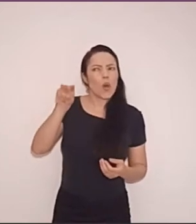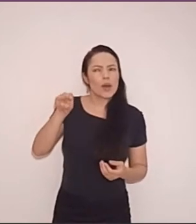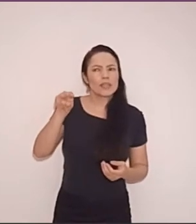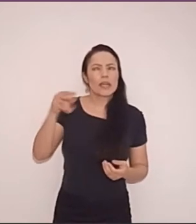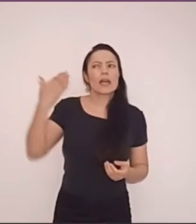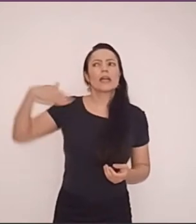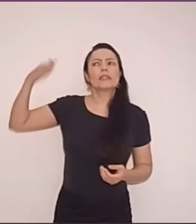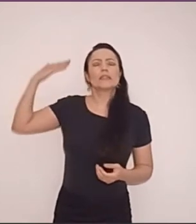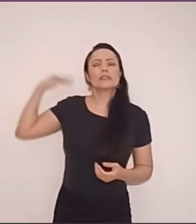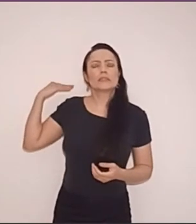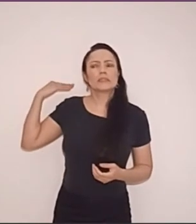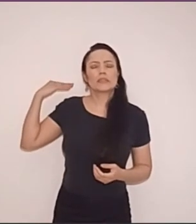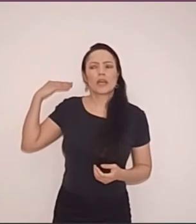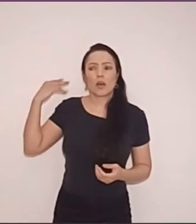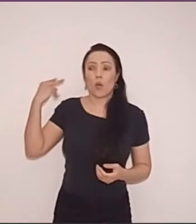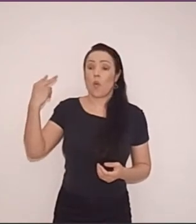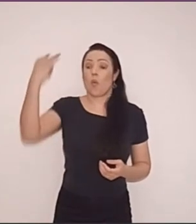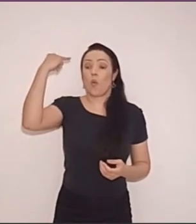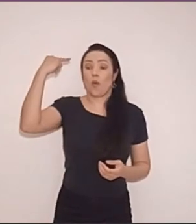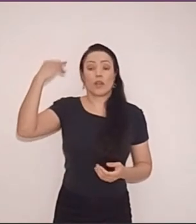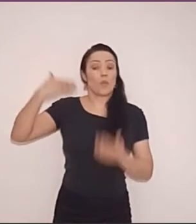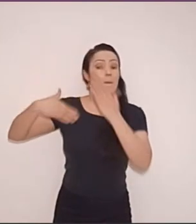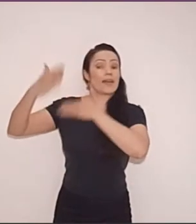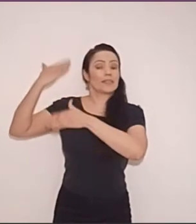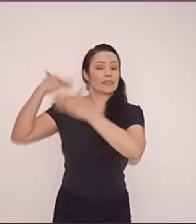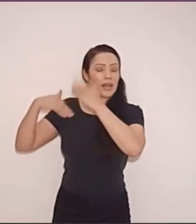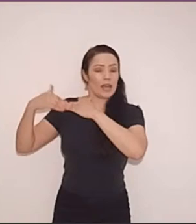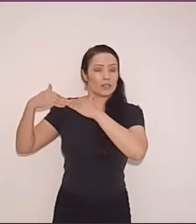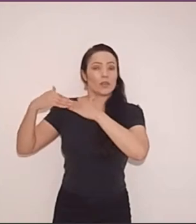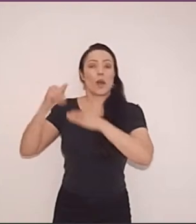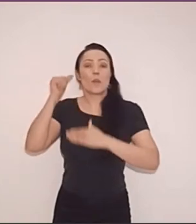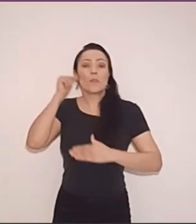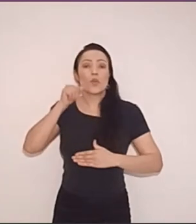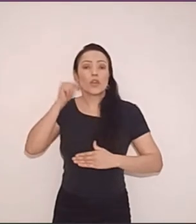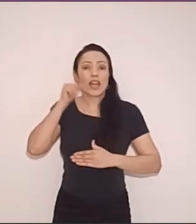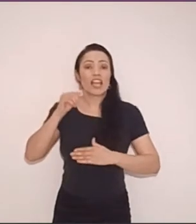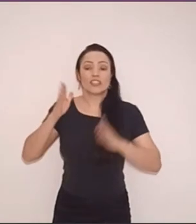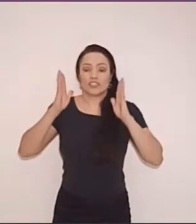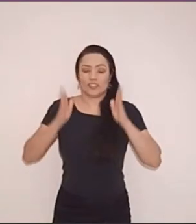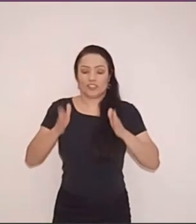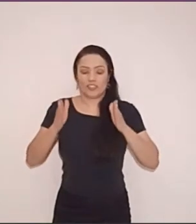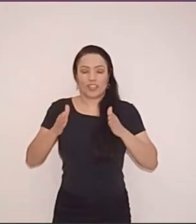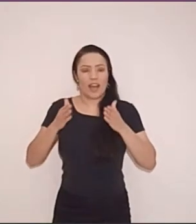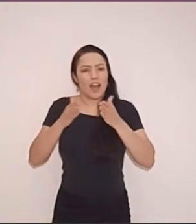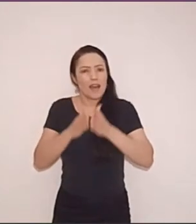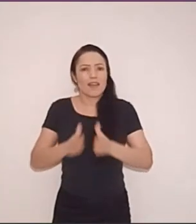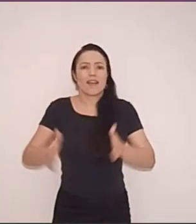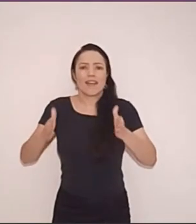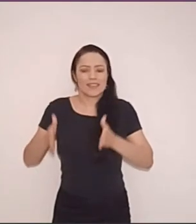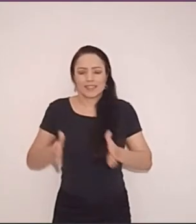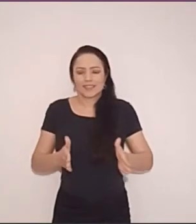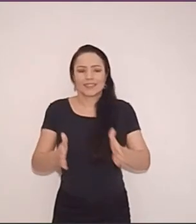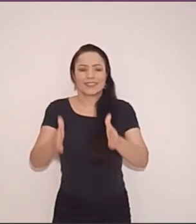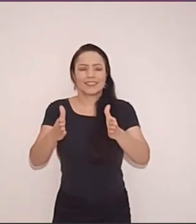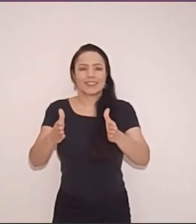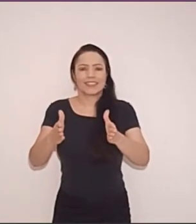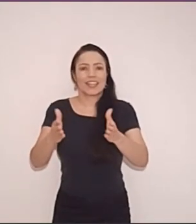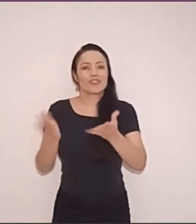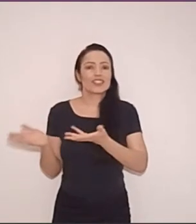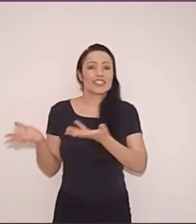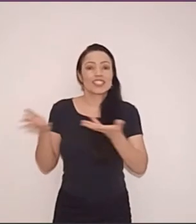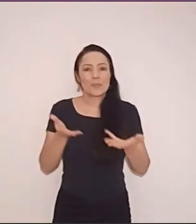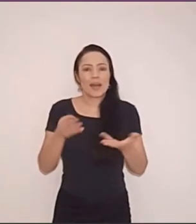essas mulheres que vieram antes e que abriram caminho né acho que vai ser vou pegar esse gancho para convidar aqui para a roda Oh Oh Oh nega o